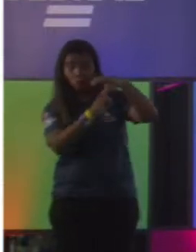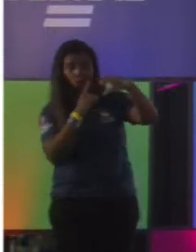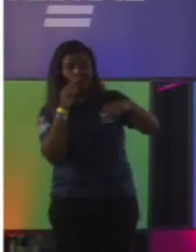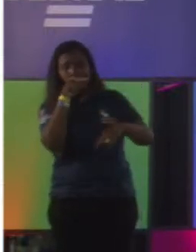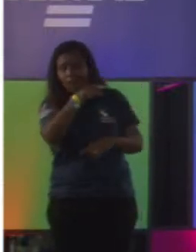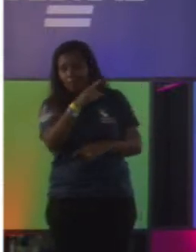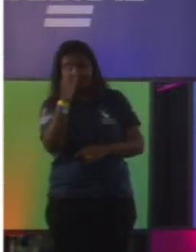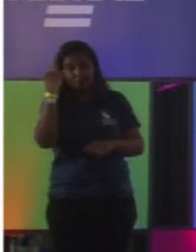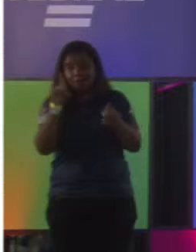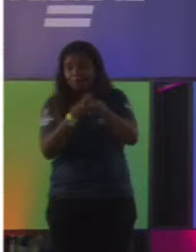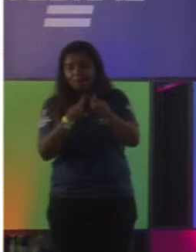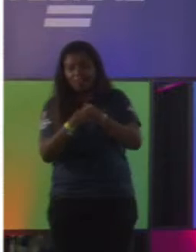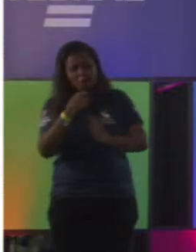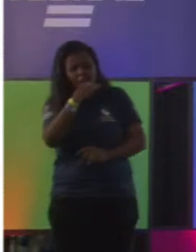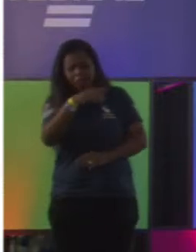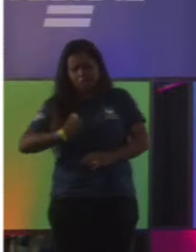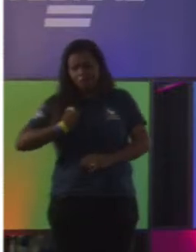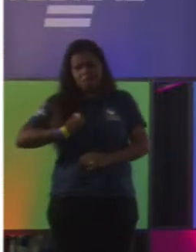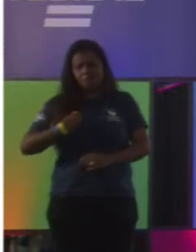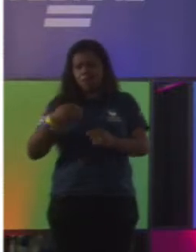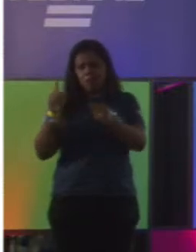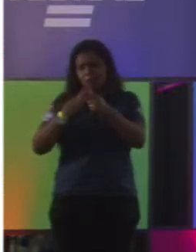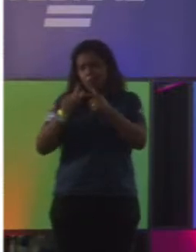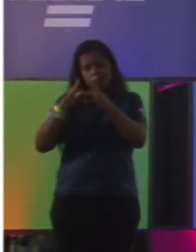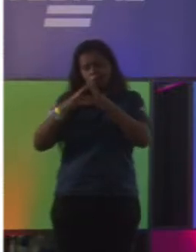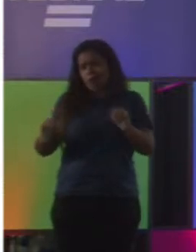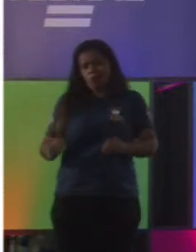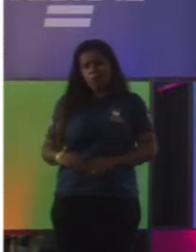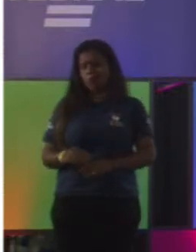dele e acha que tem o jeito de resolver a vida dele que não é o seu.